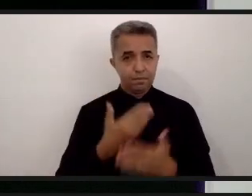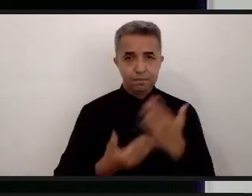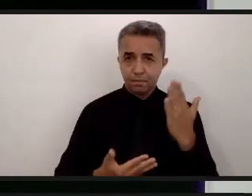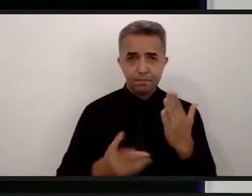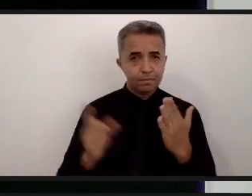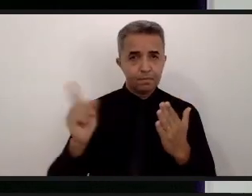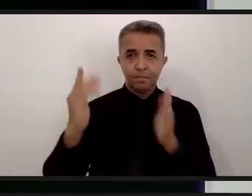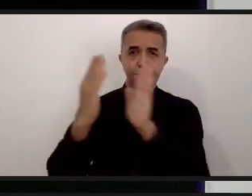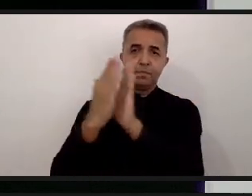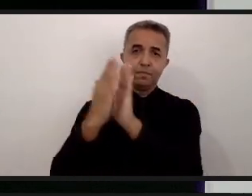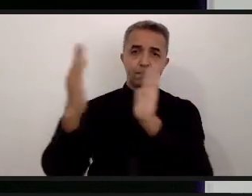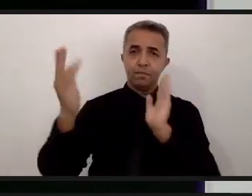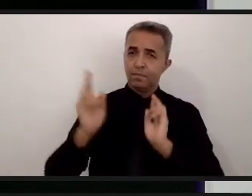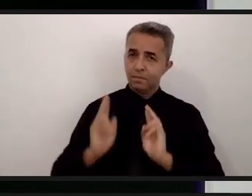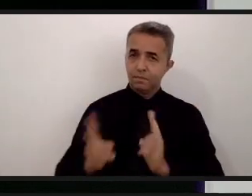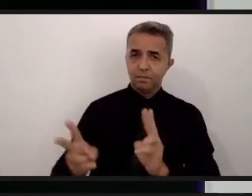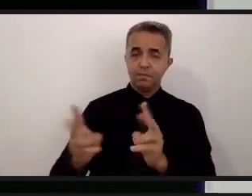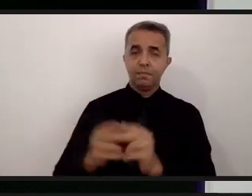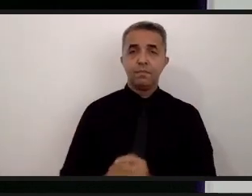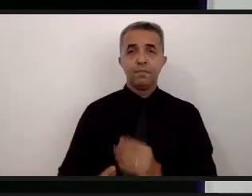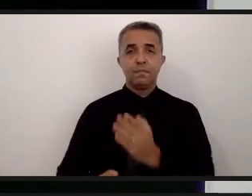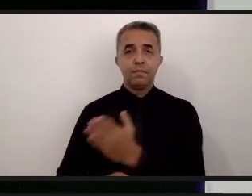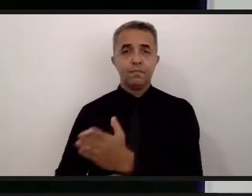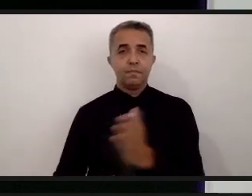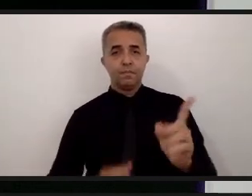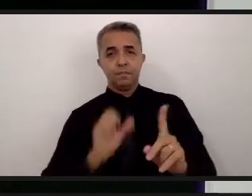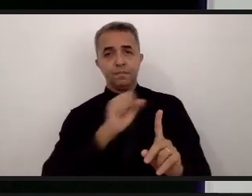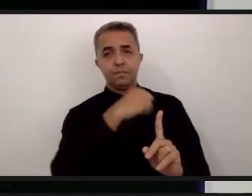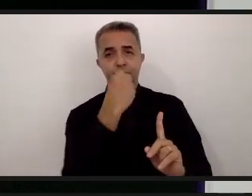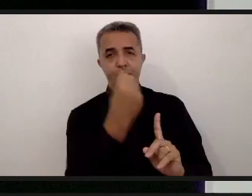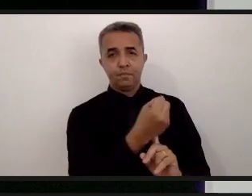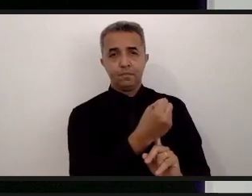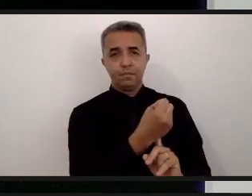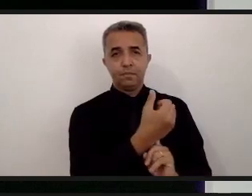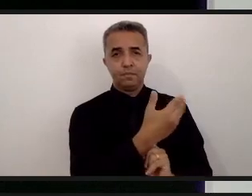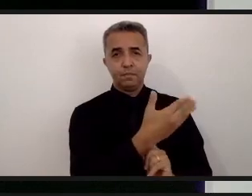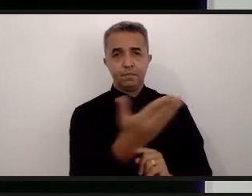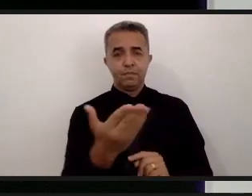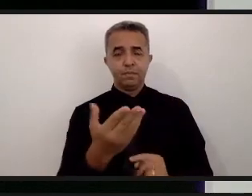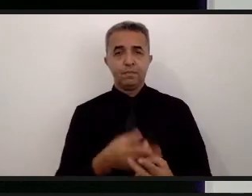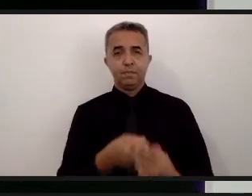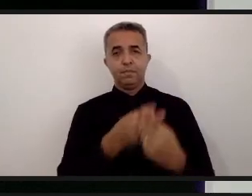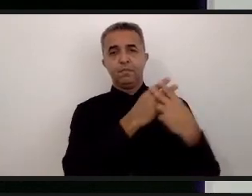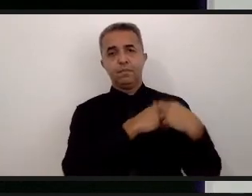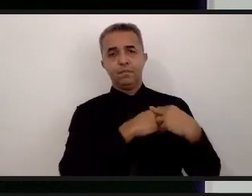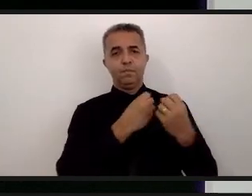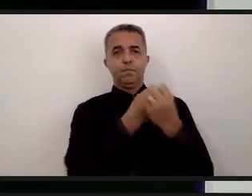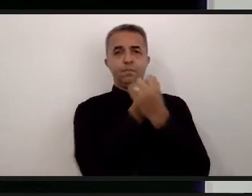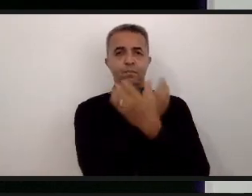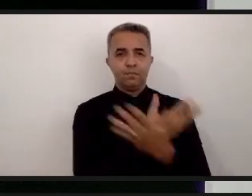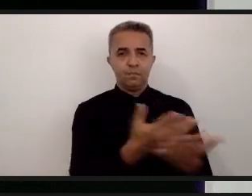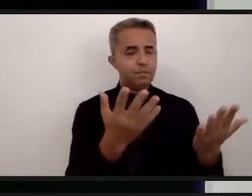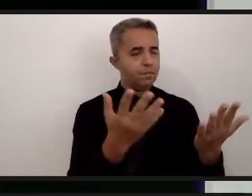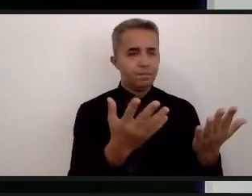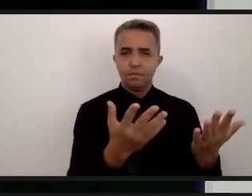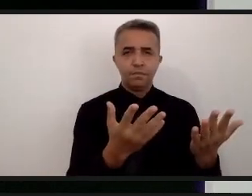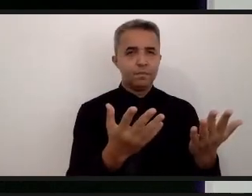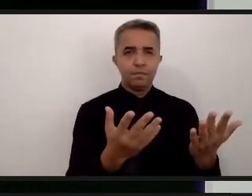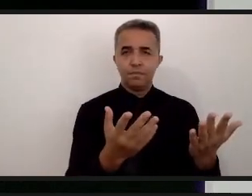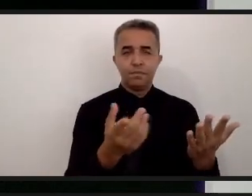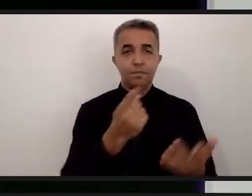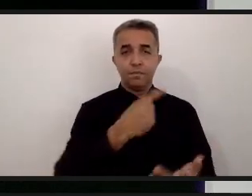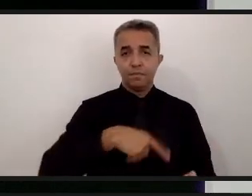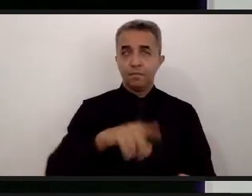pode permitir que a sociedade crie e coloque sobre nós uma carga que não é nossa. Nós somos amadas do